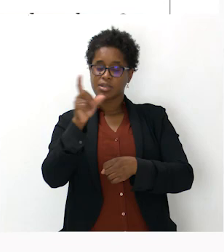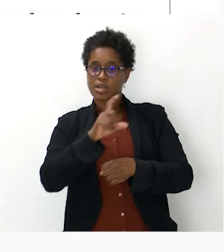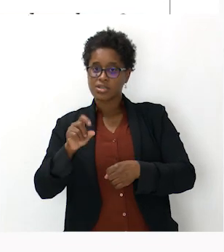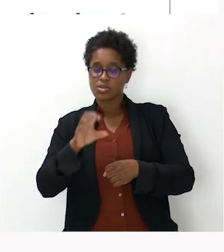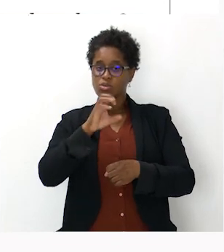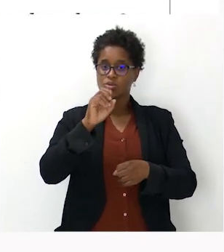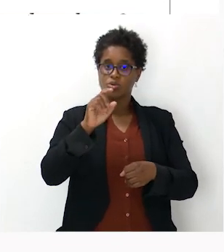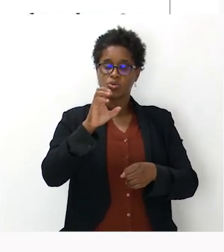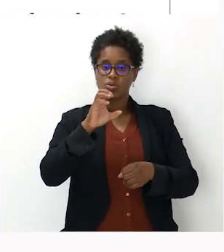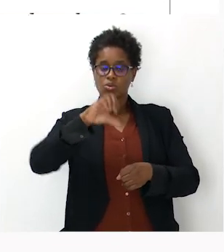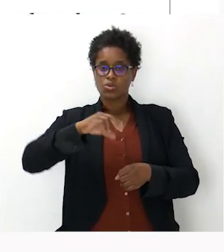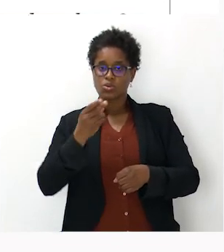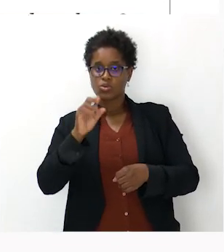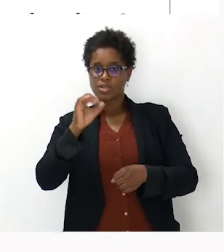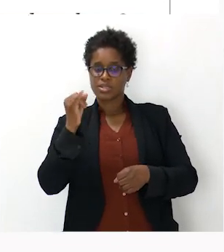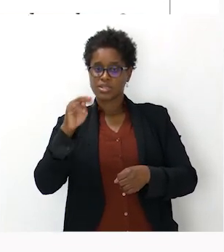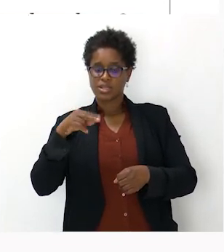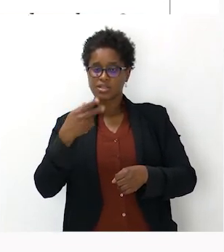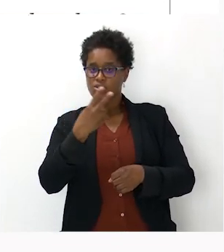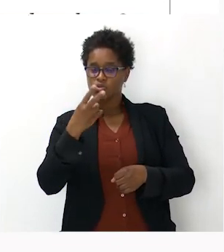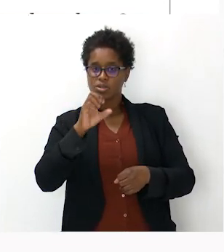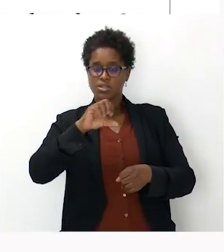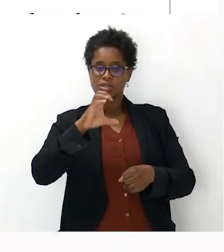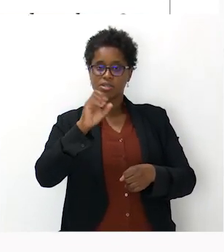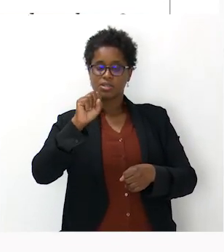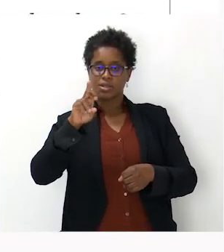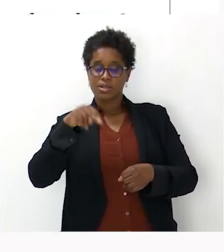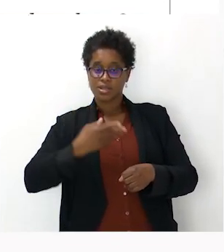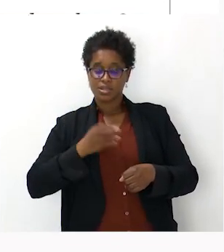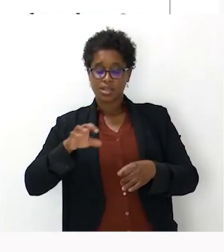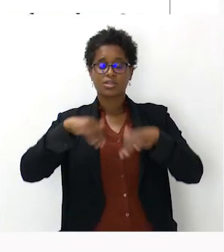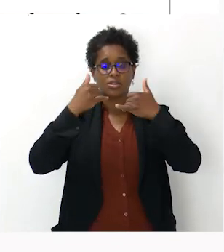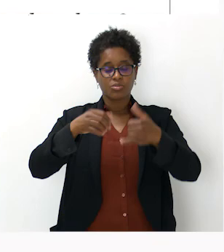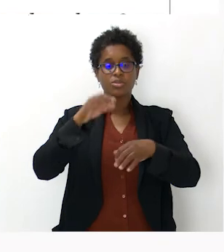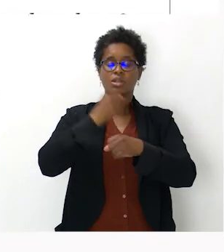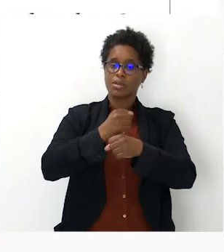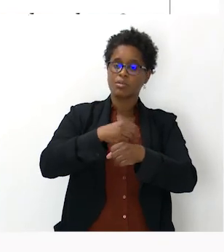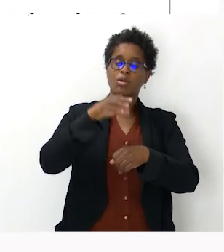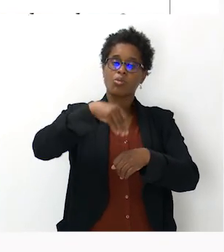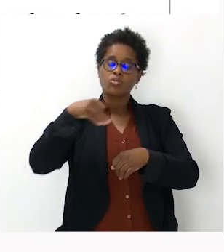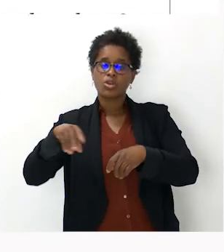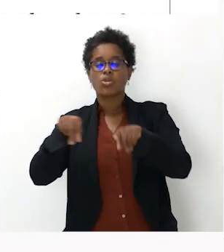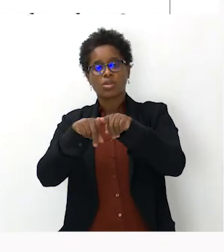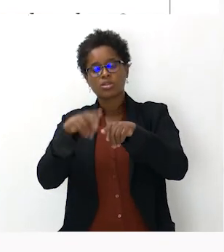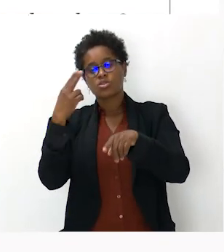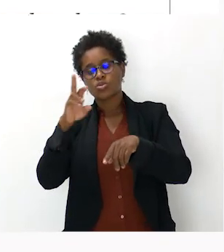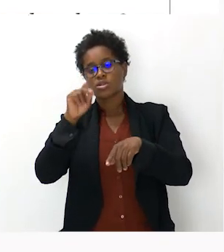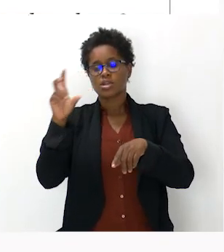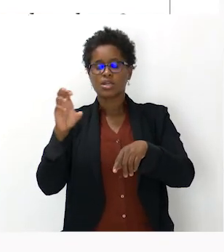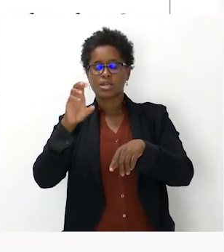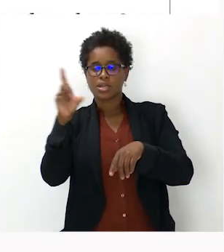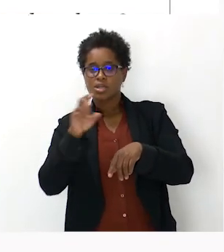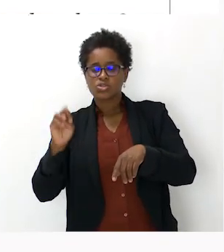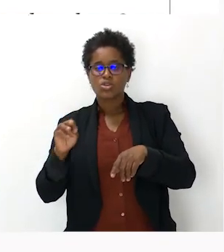quociente entre duas grandezas. Depois vimos proporção, que é a igualdade entre duas razões. E por último